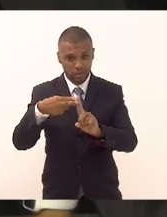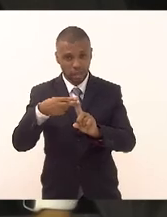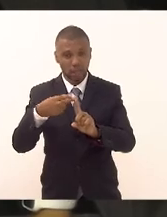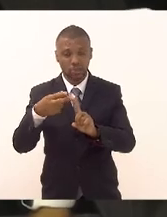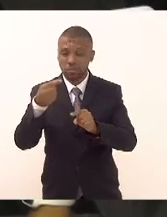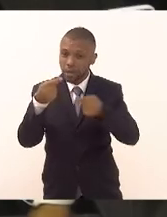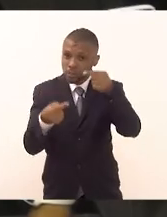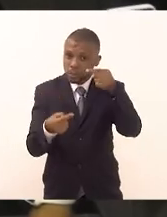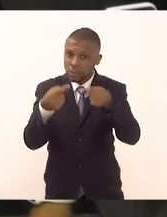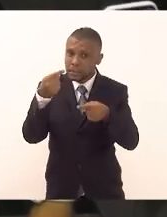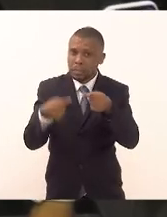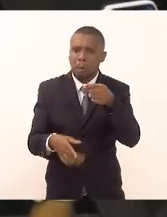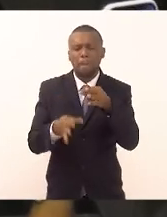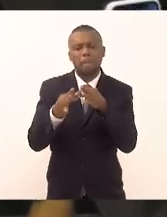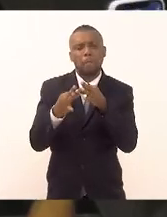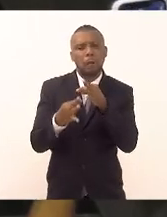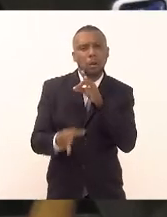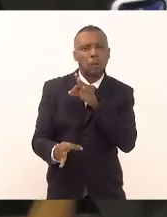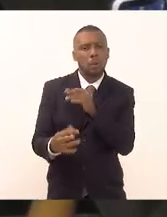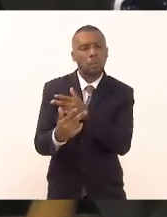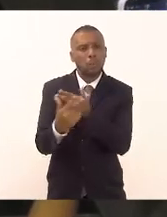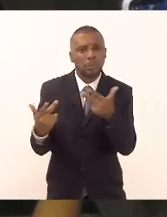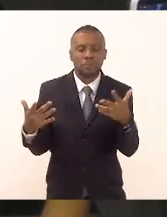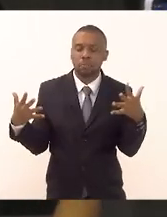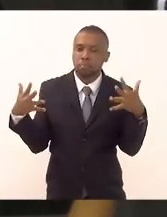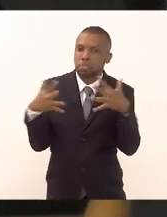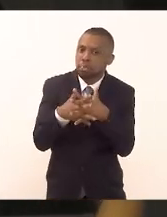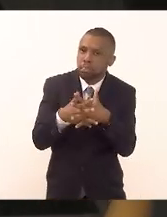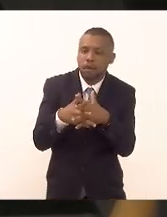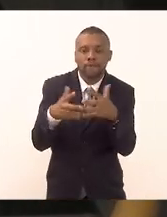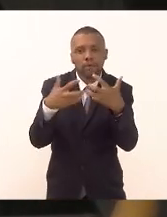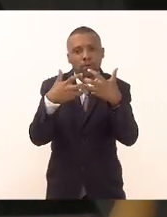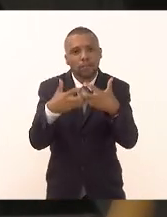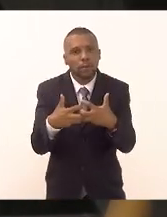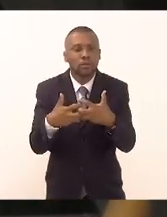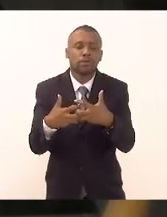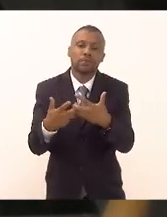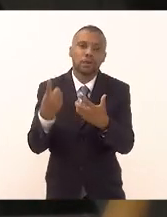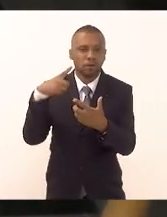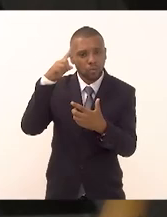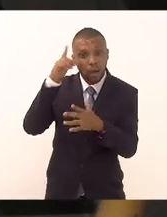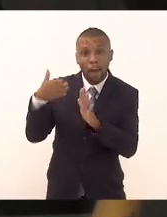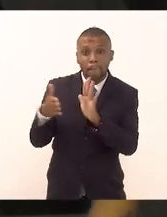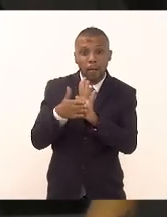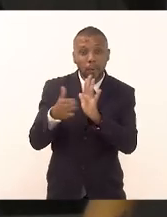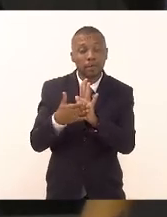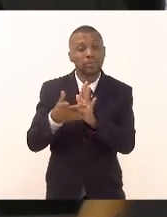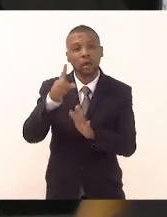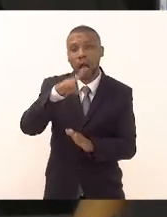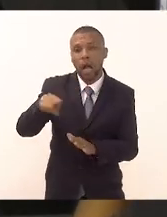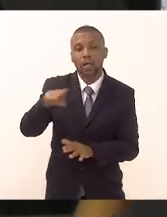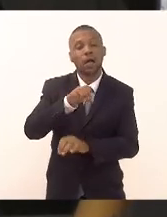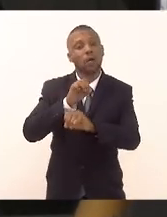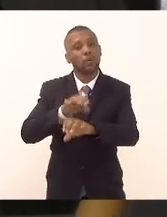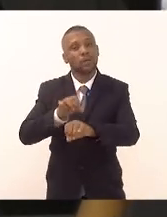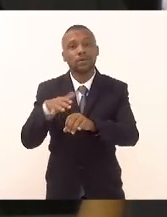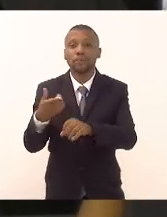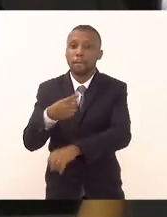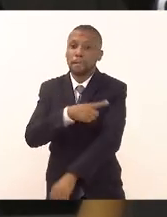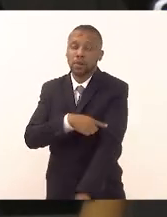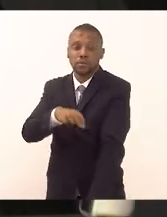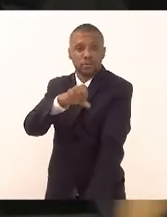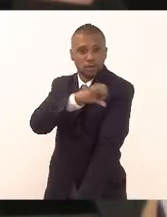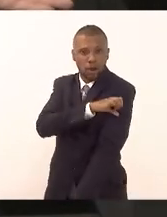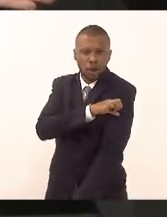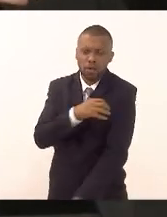longuíssima de coisas que perturbam o funcionamento cotidiano daquela instituição, a proposta de acabar com a educação infantil e ensino fundamental de primeiro